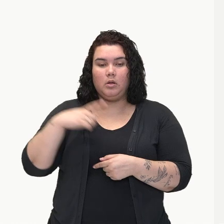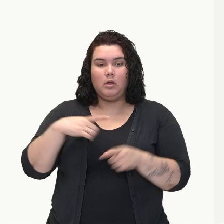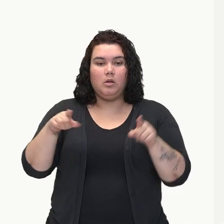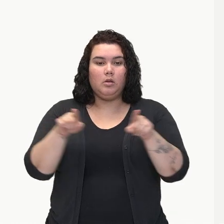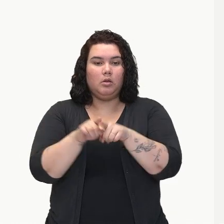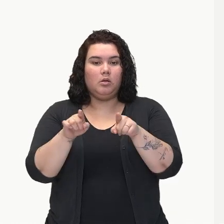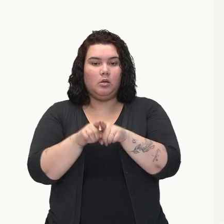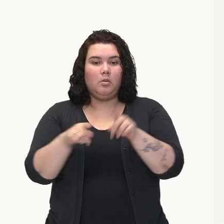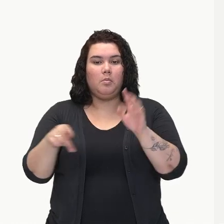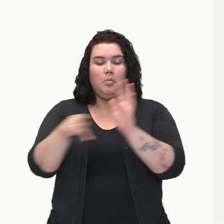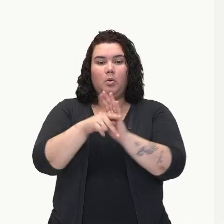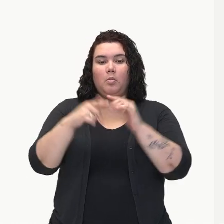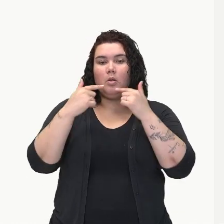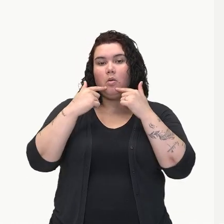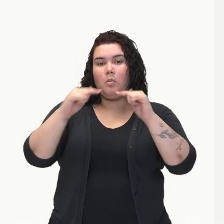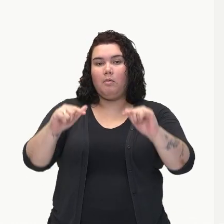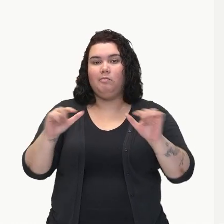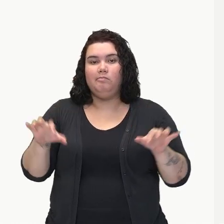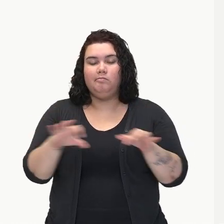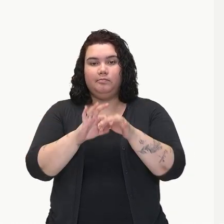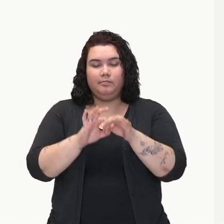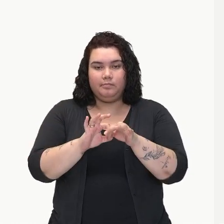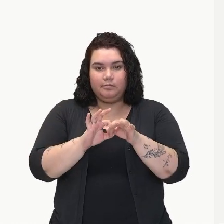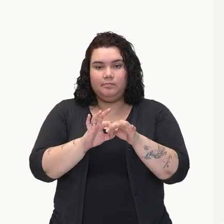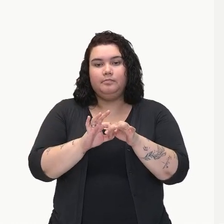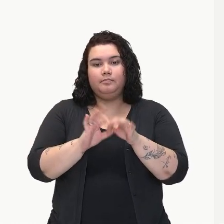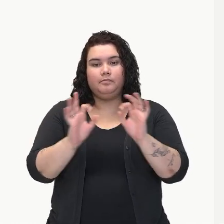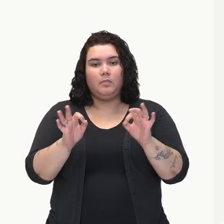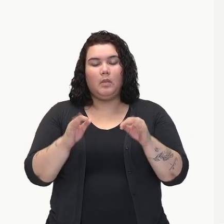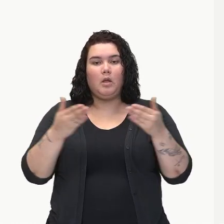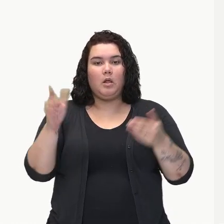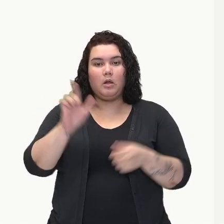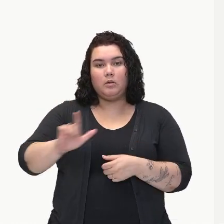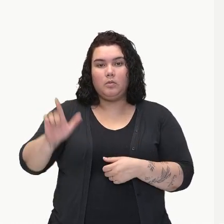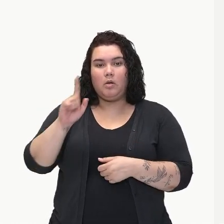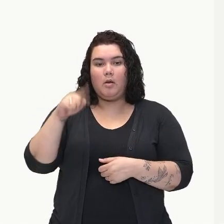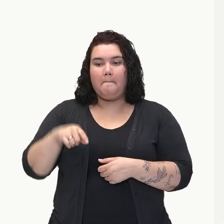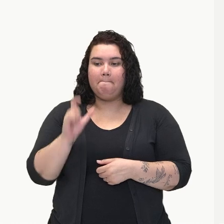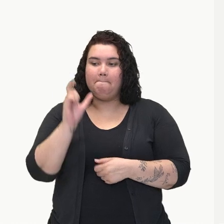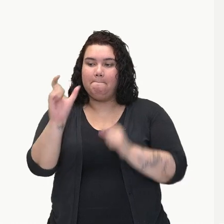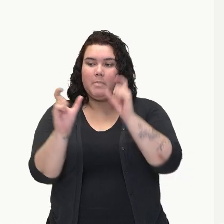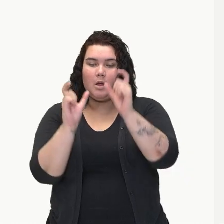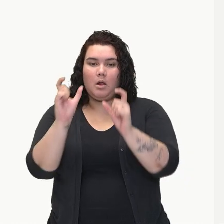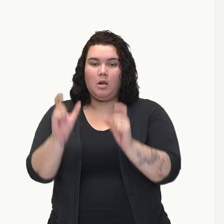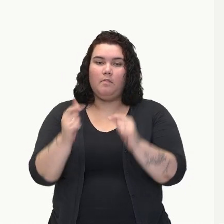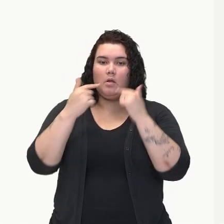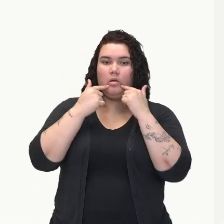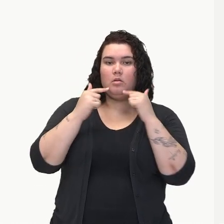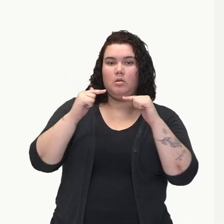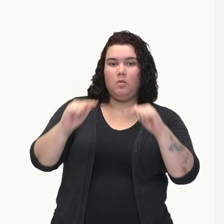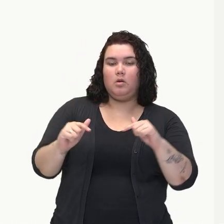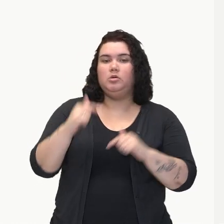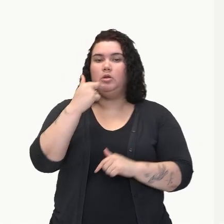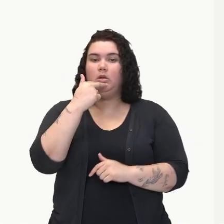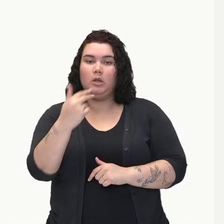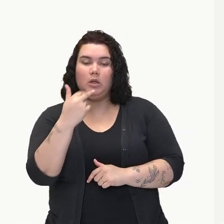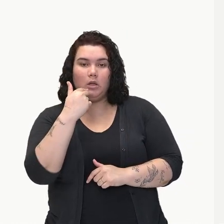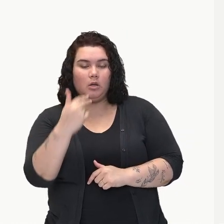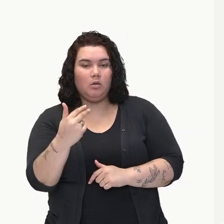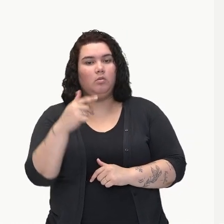da linguagem. A literatura é palavra, ela é língua, ela é linguagem. Isso caracteriza